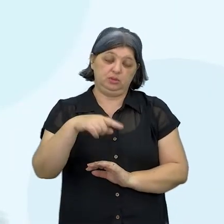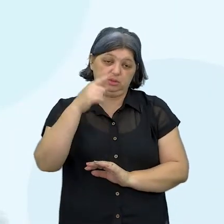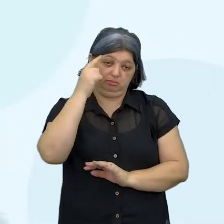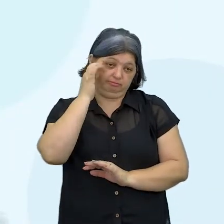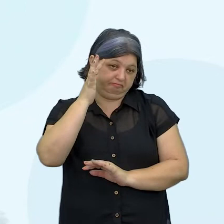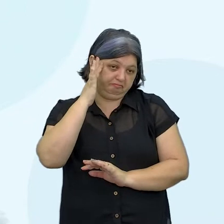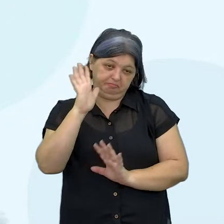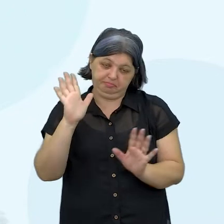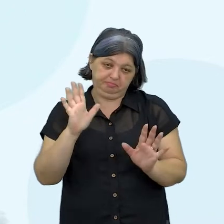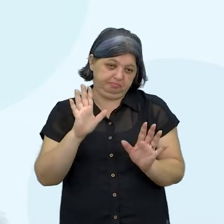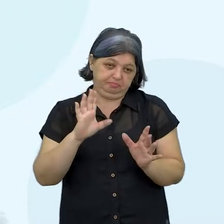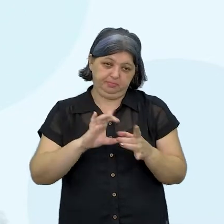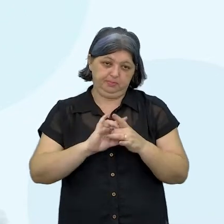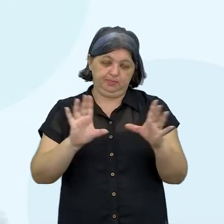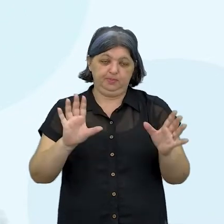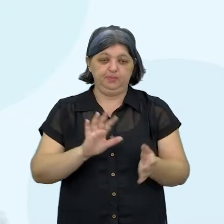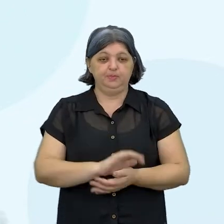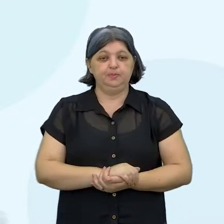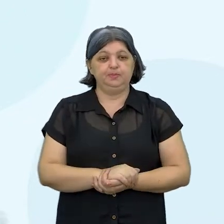imaginação, tá?